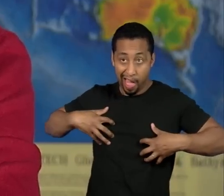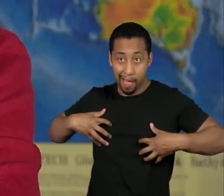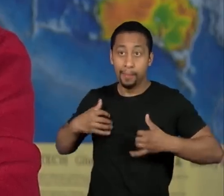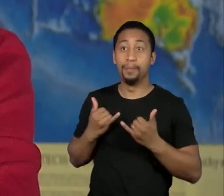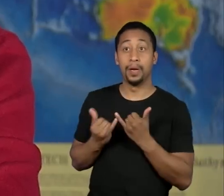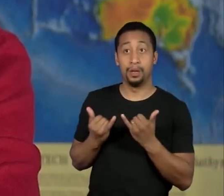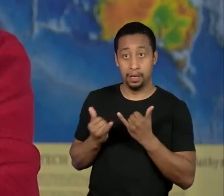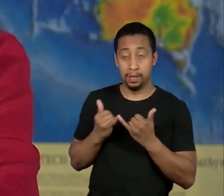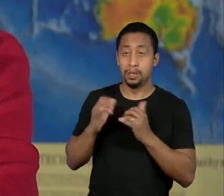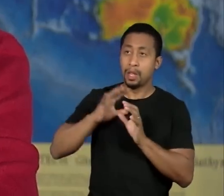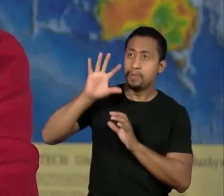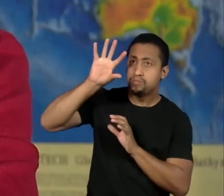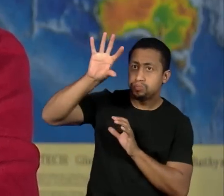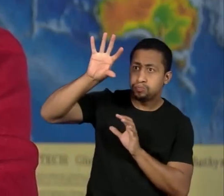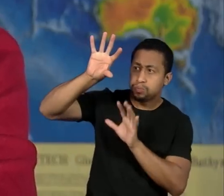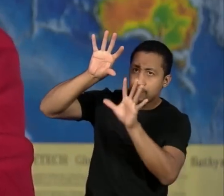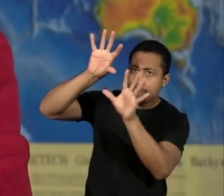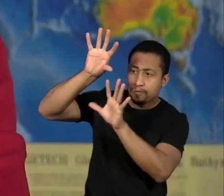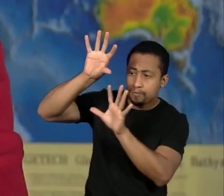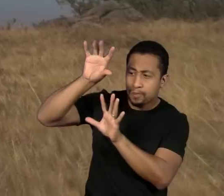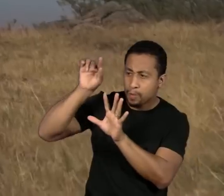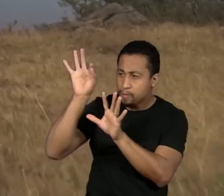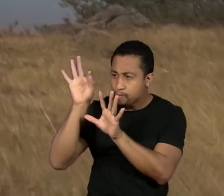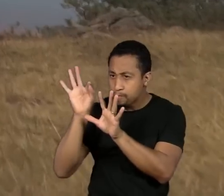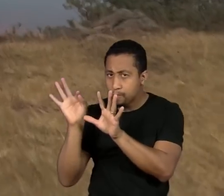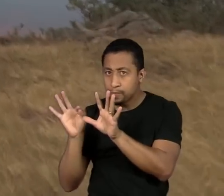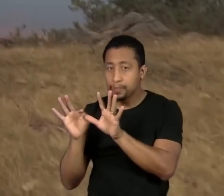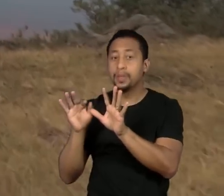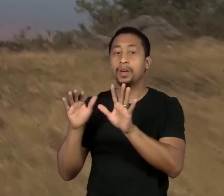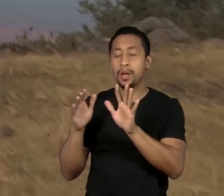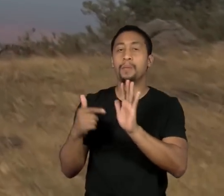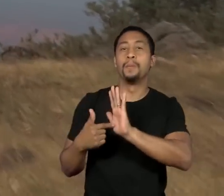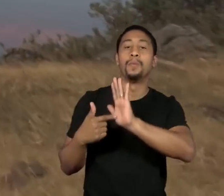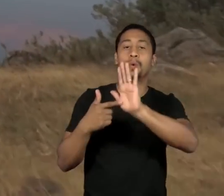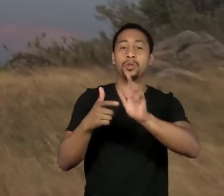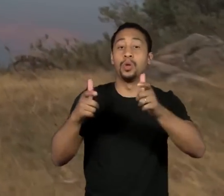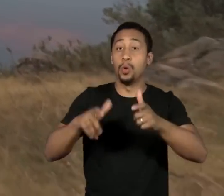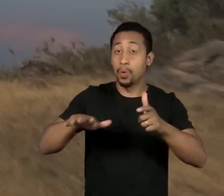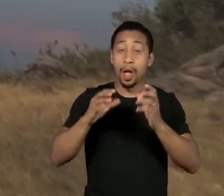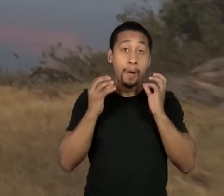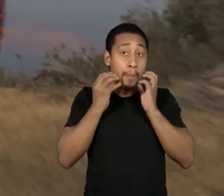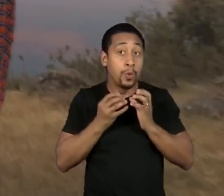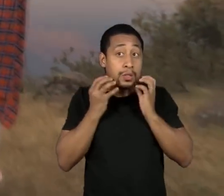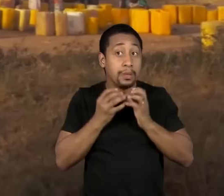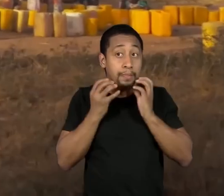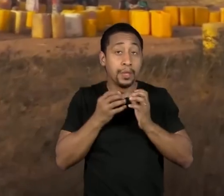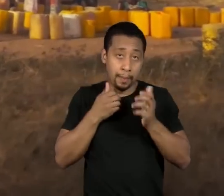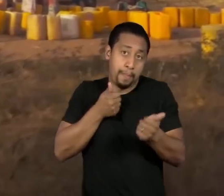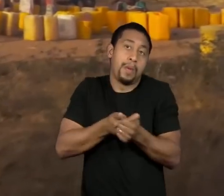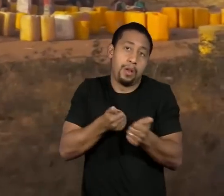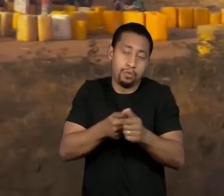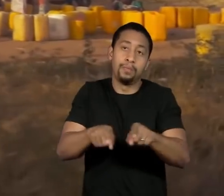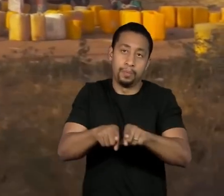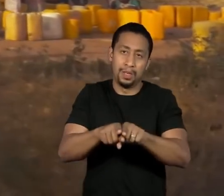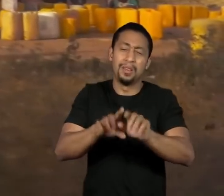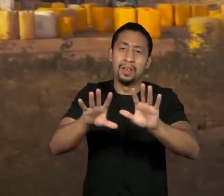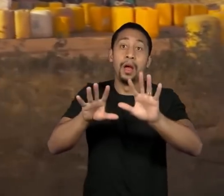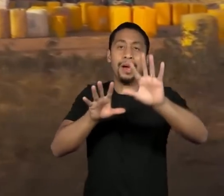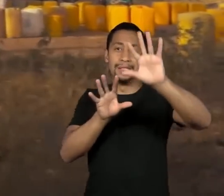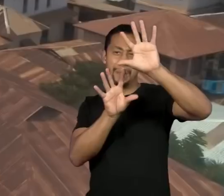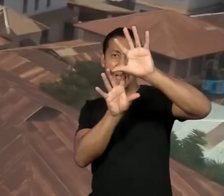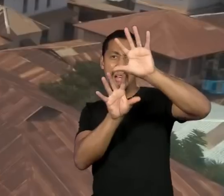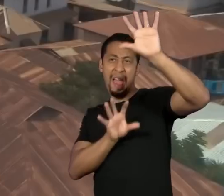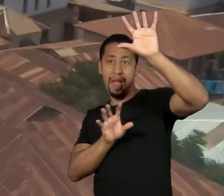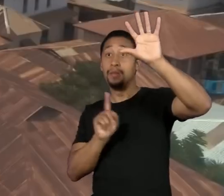parte central e depois descendo um pouco para Moçambique. Então a tendência é que uma parte da África, não a África ao meio, mas um pedaço,